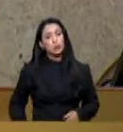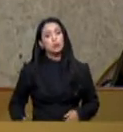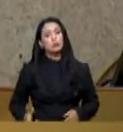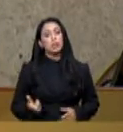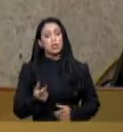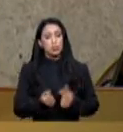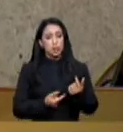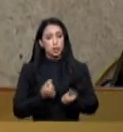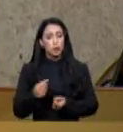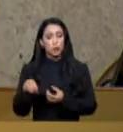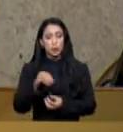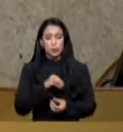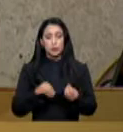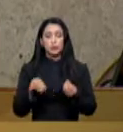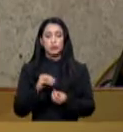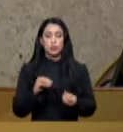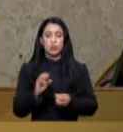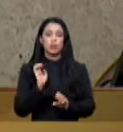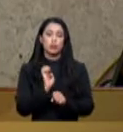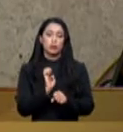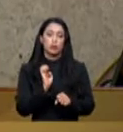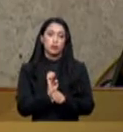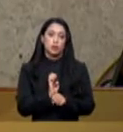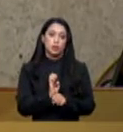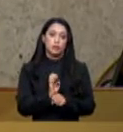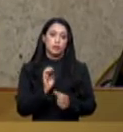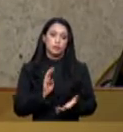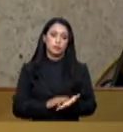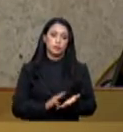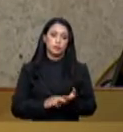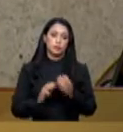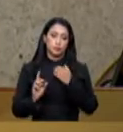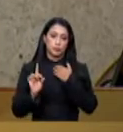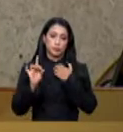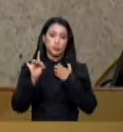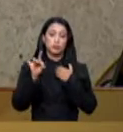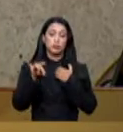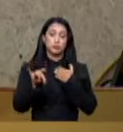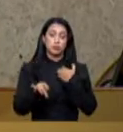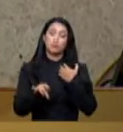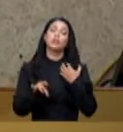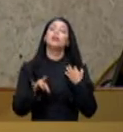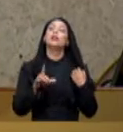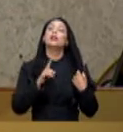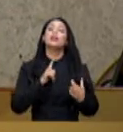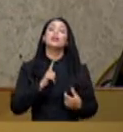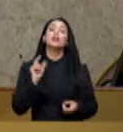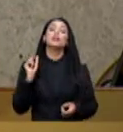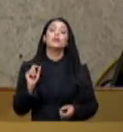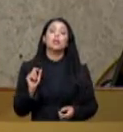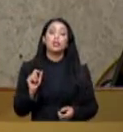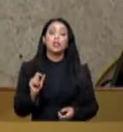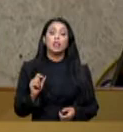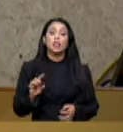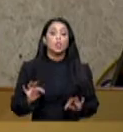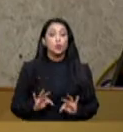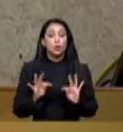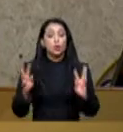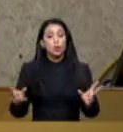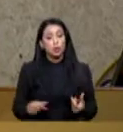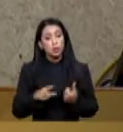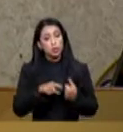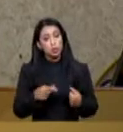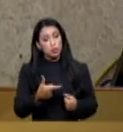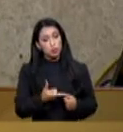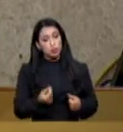de economia mista dos Estados-membros, valendo retomar a íntegra do